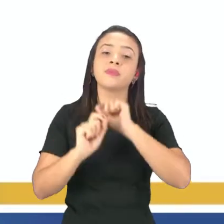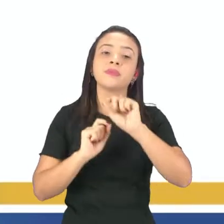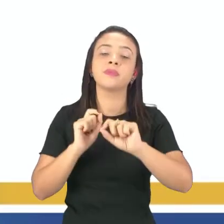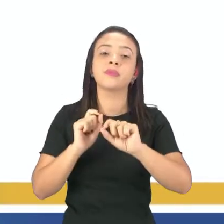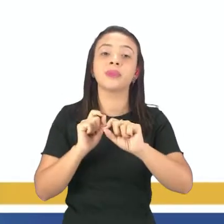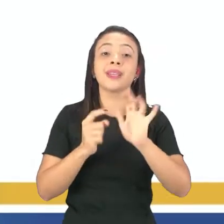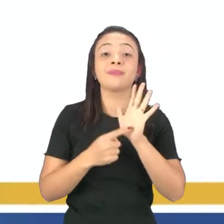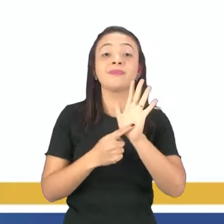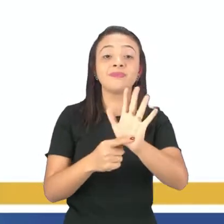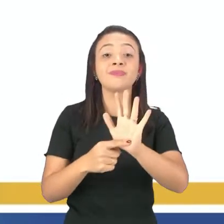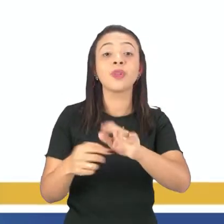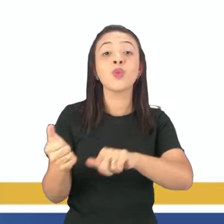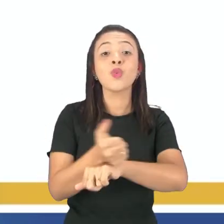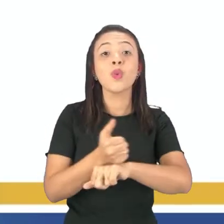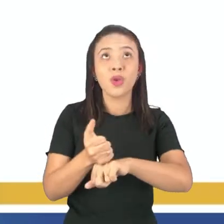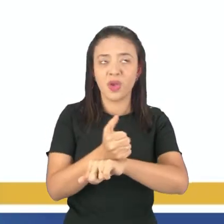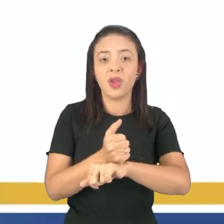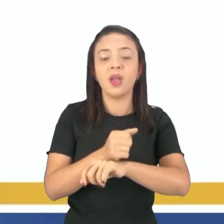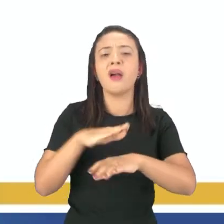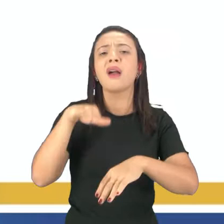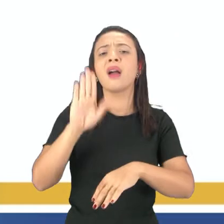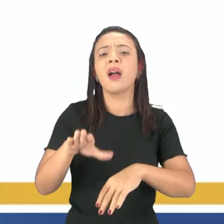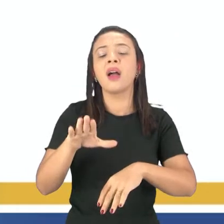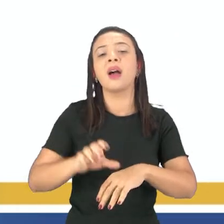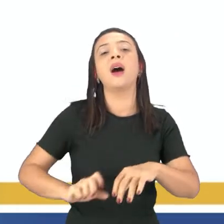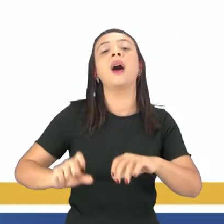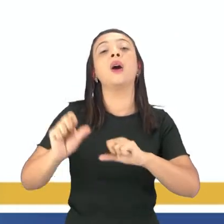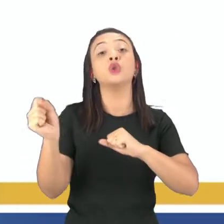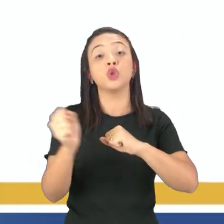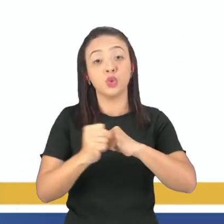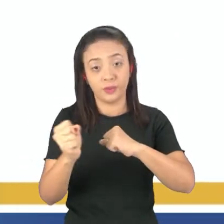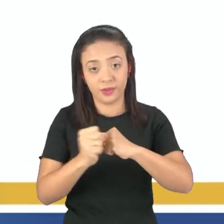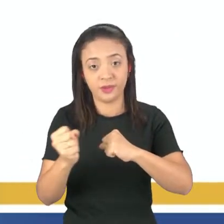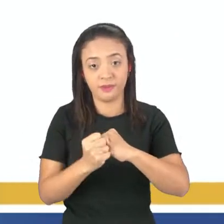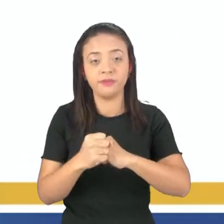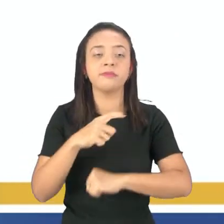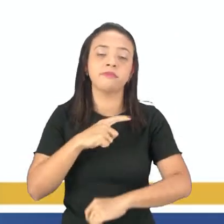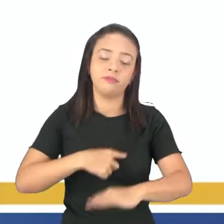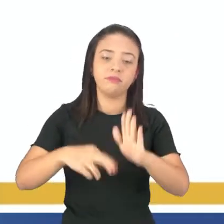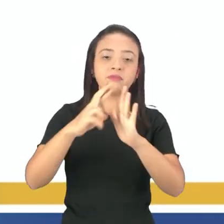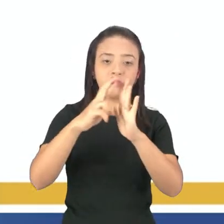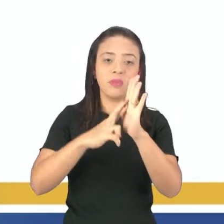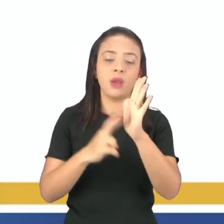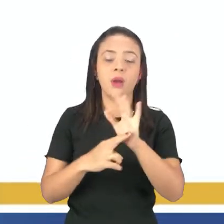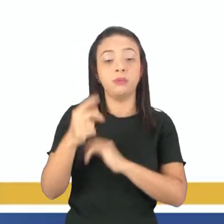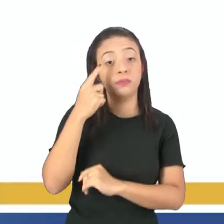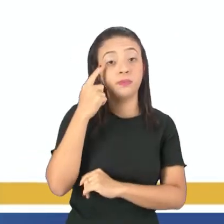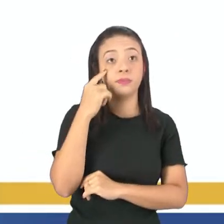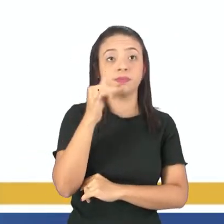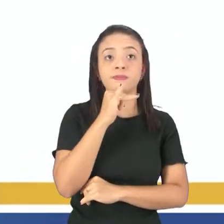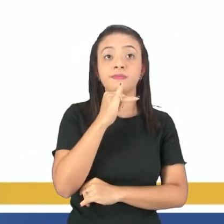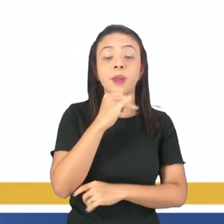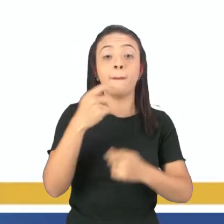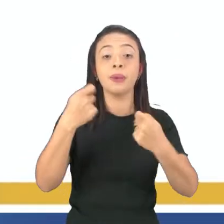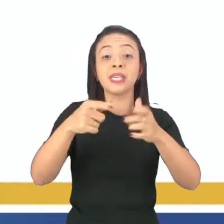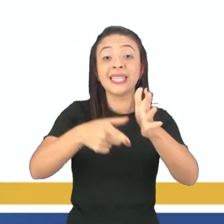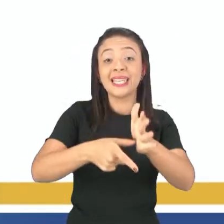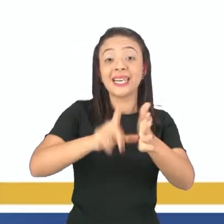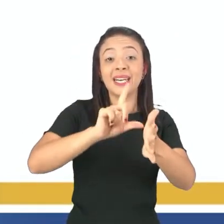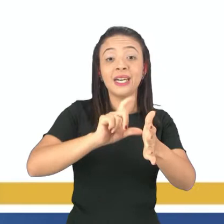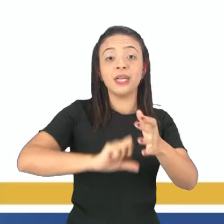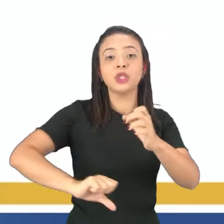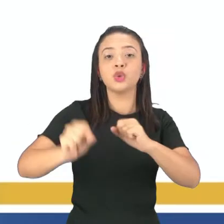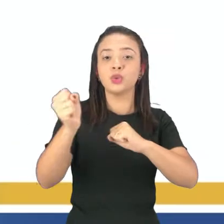que dão qualidade aos substantivos. Eles seguem algumas regras. Por exemplo, eles vêm antes do